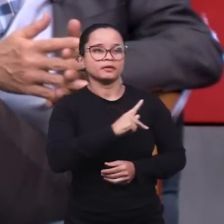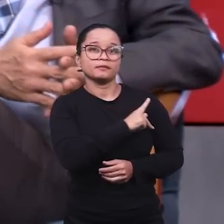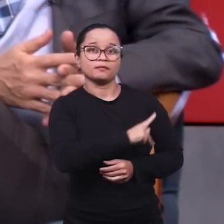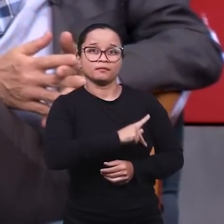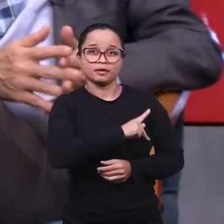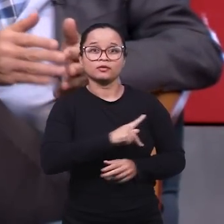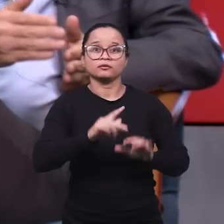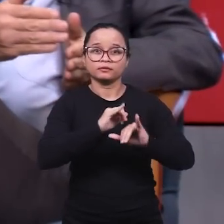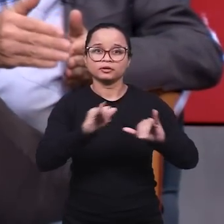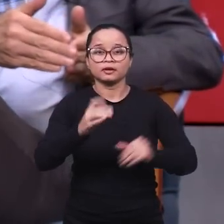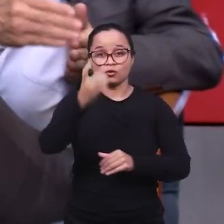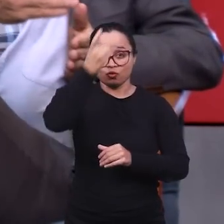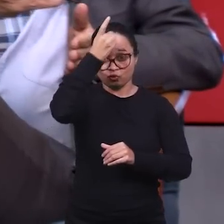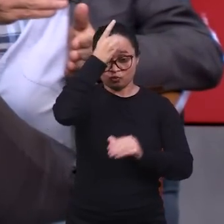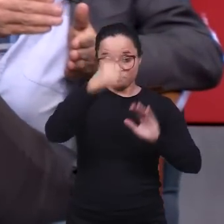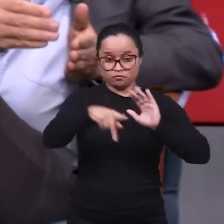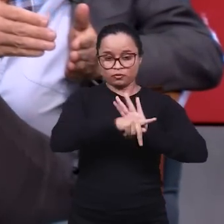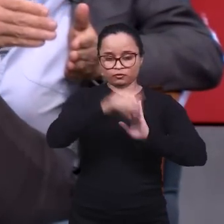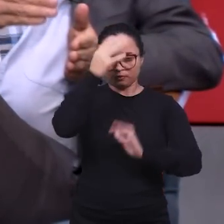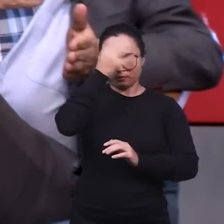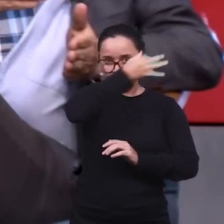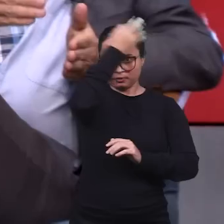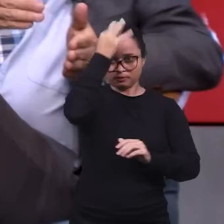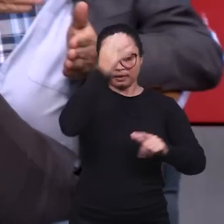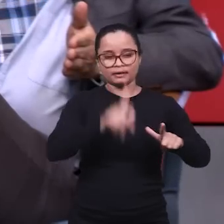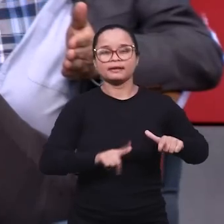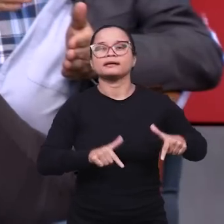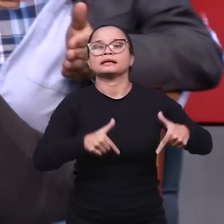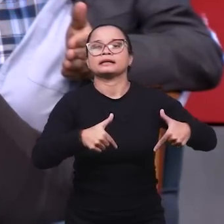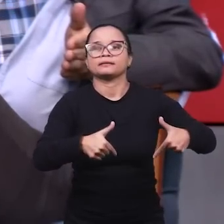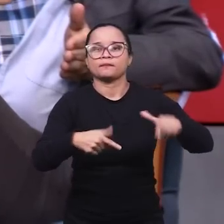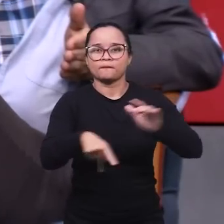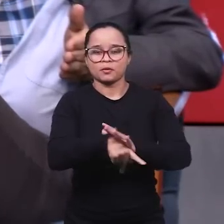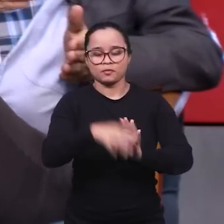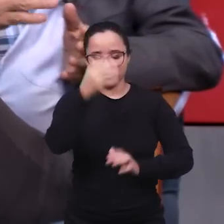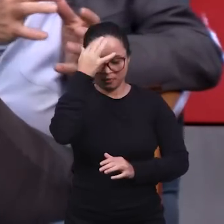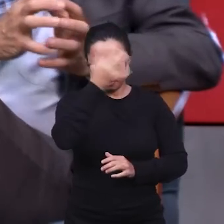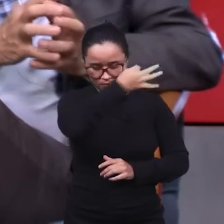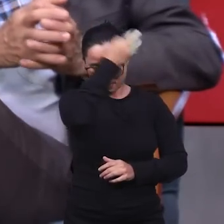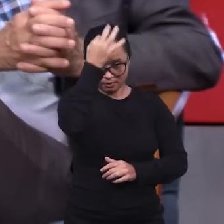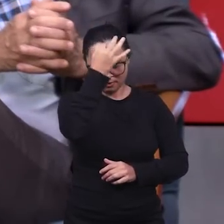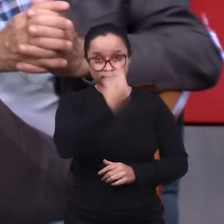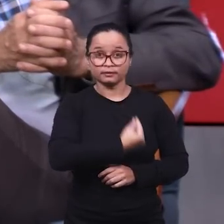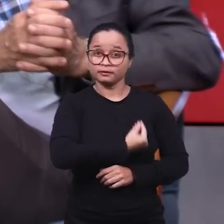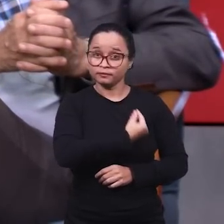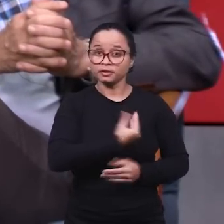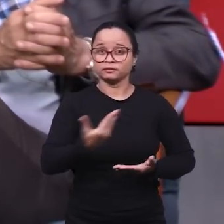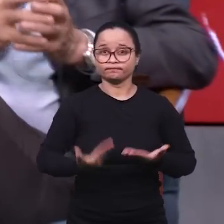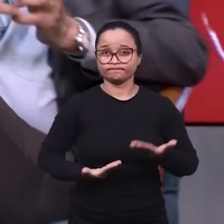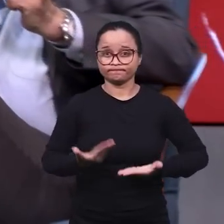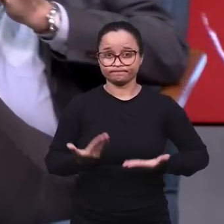o dom espiritual é uma manifestação do Espírito Santo na vida da igreja.